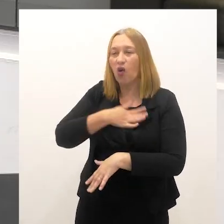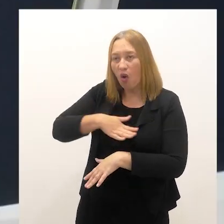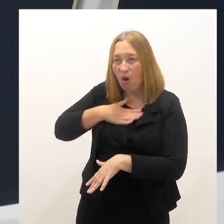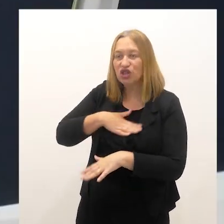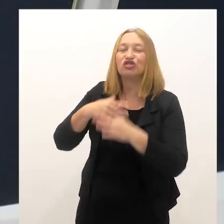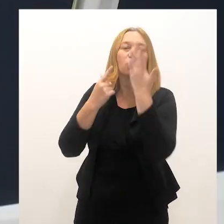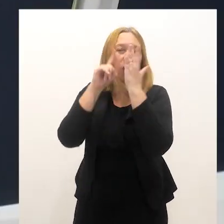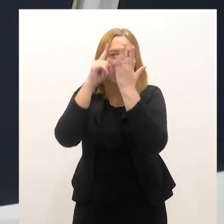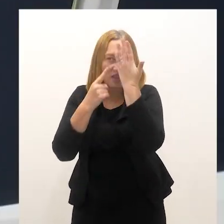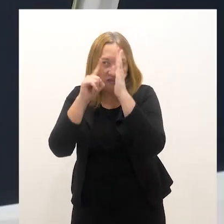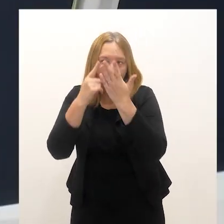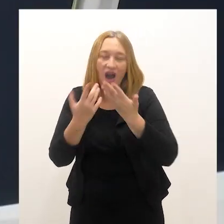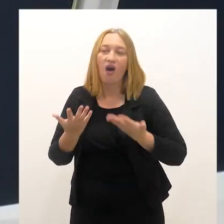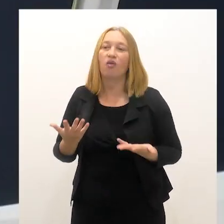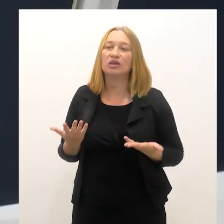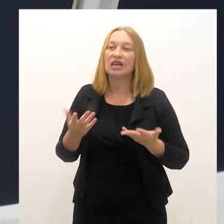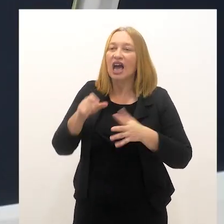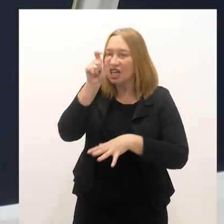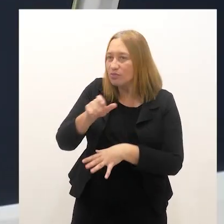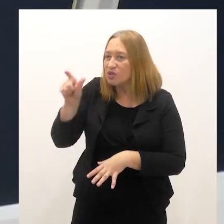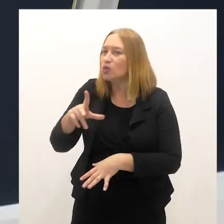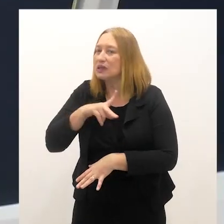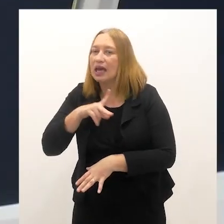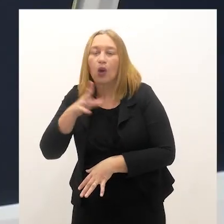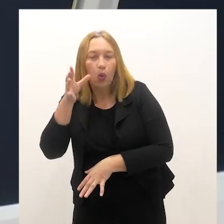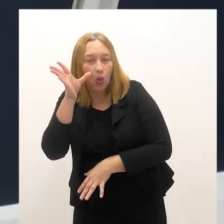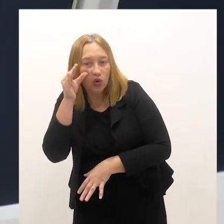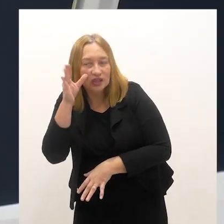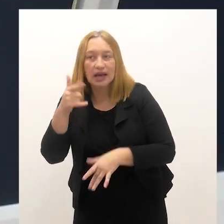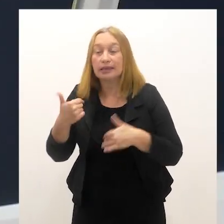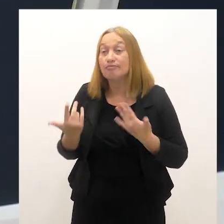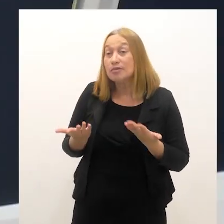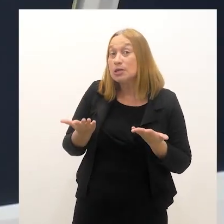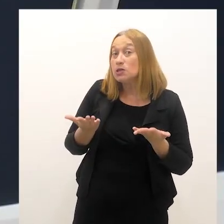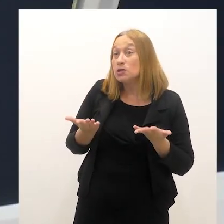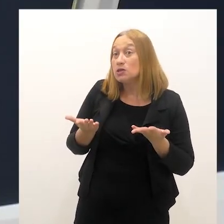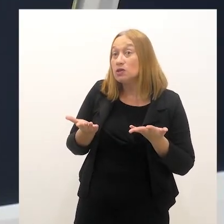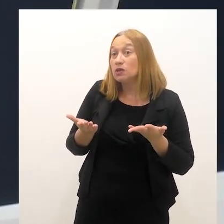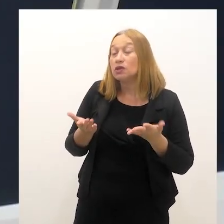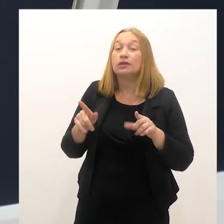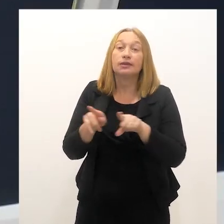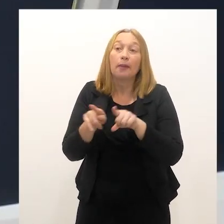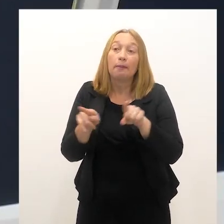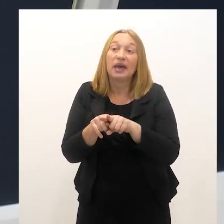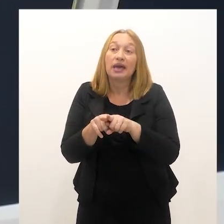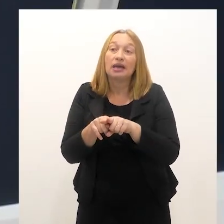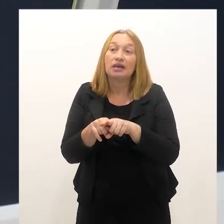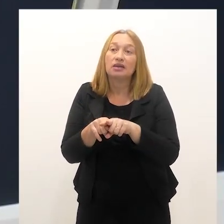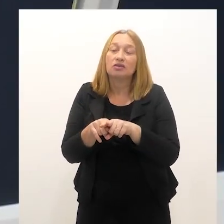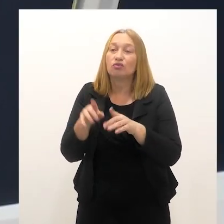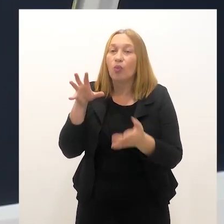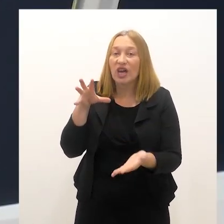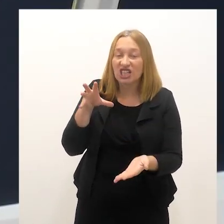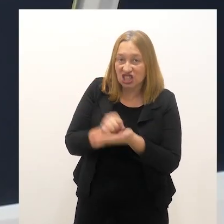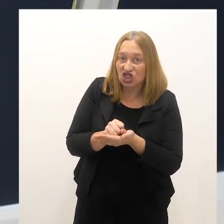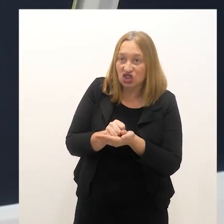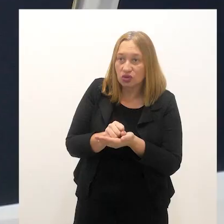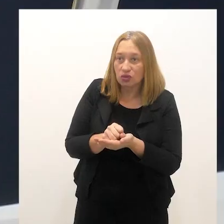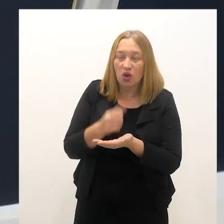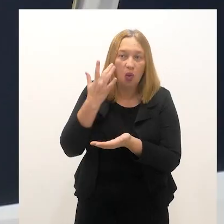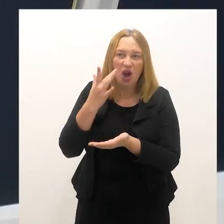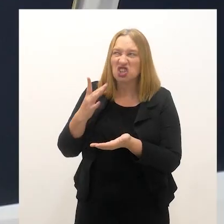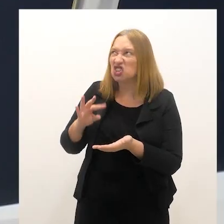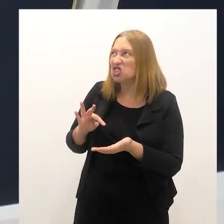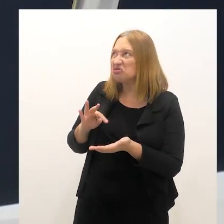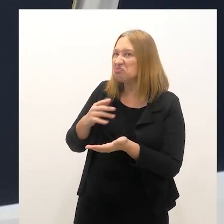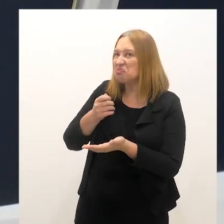quem gosta, assim, do carnaval. As pessoas têm curiosidade. E para ficar também como registro,